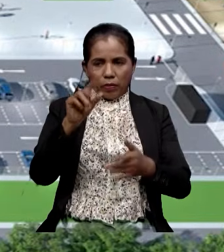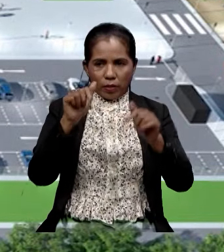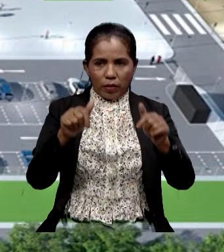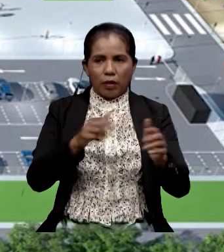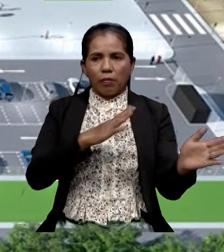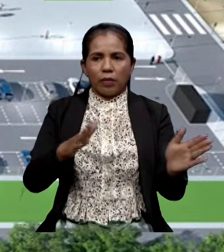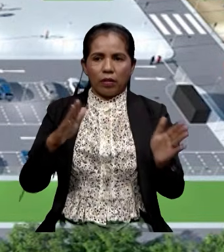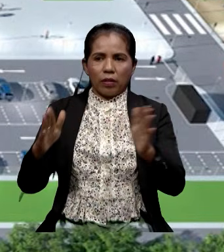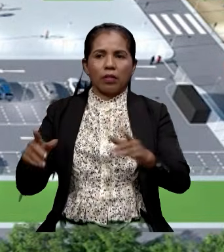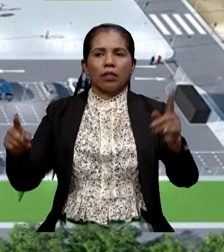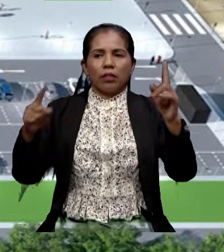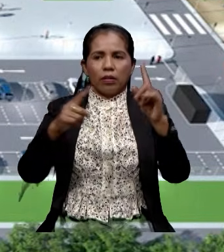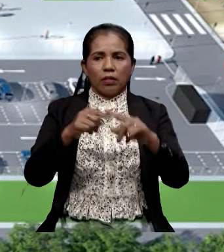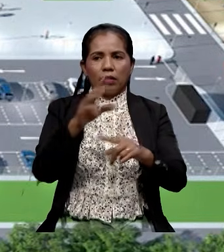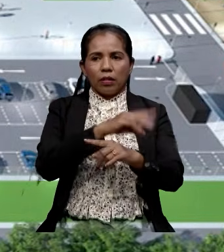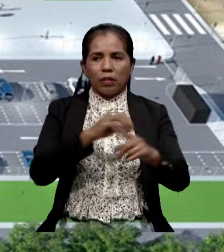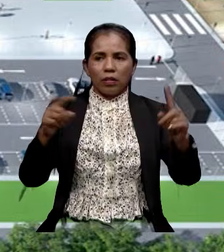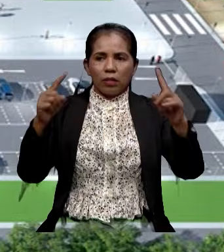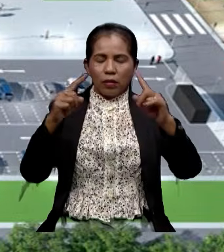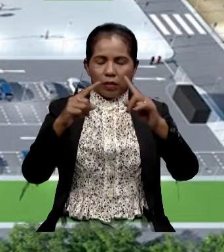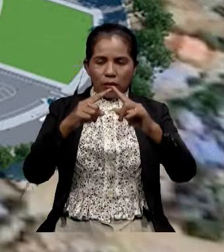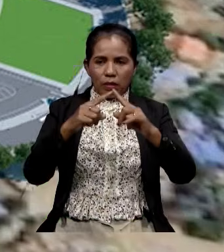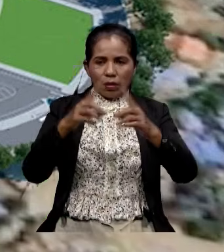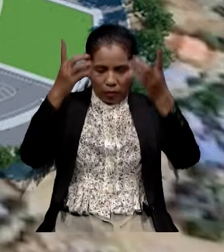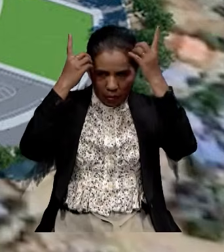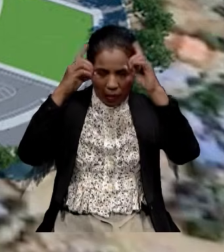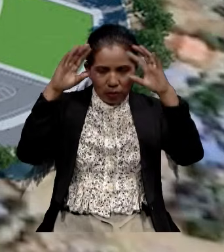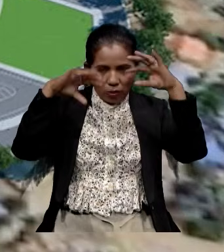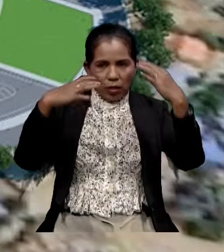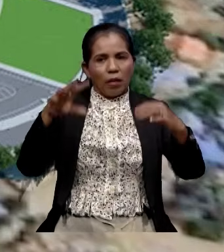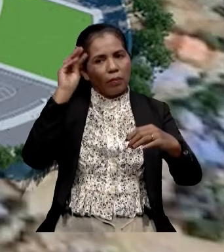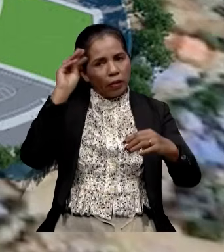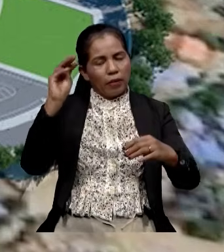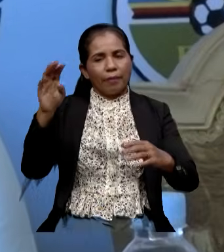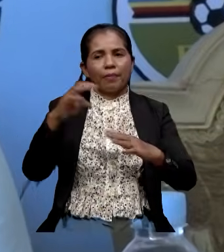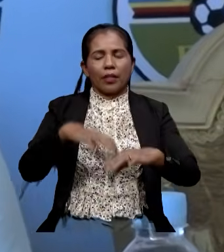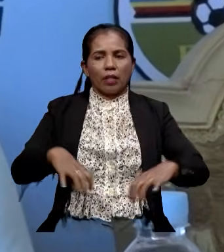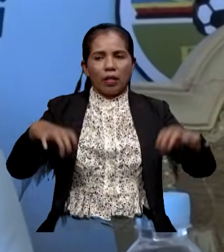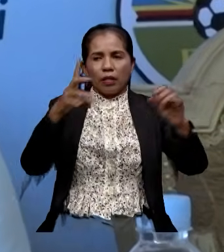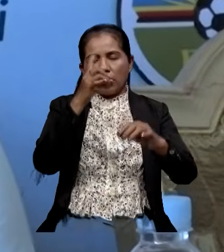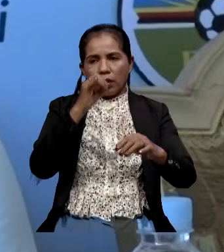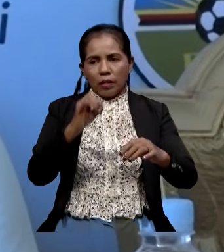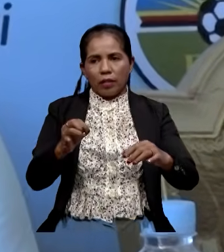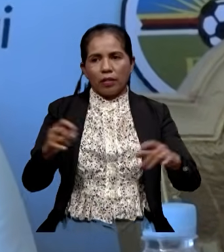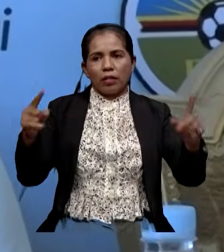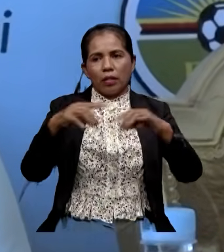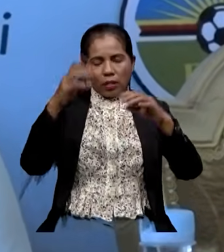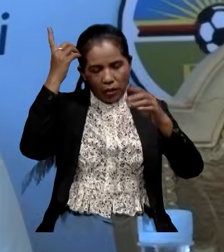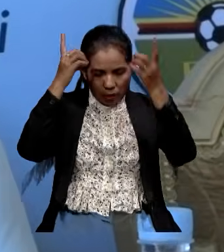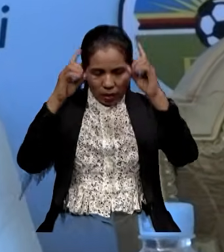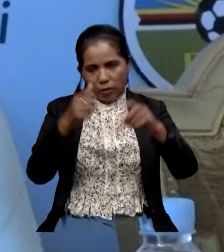processo de andamento. Baseia a decisão do Conselho de Ministros. Agora, se ele fala estádio de linha, municipal de linha, se ele fala decisão do